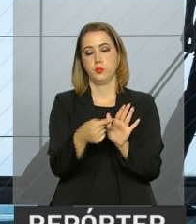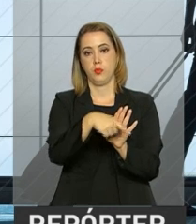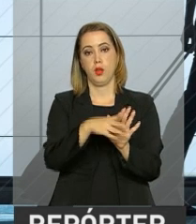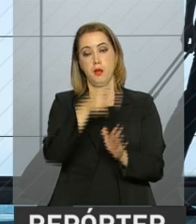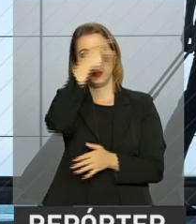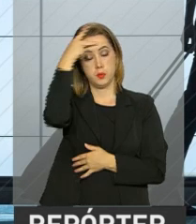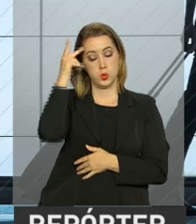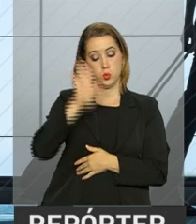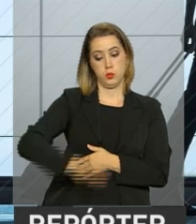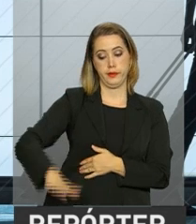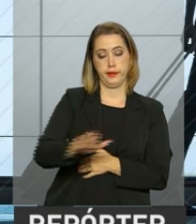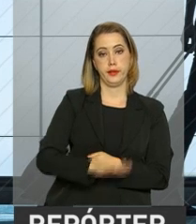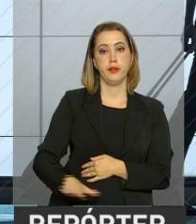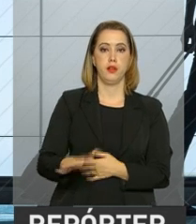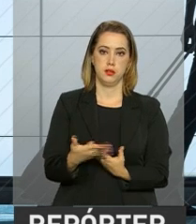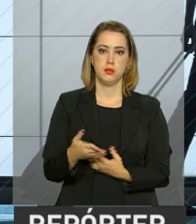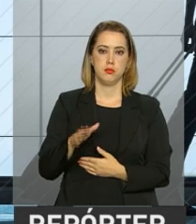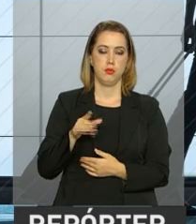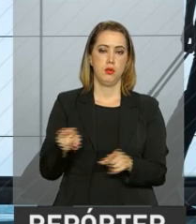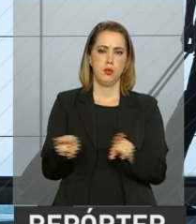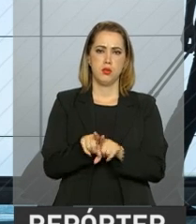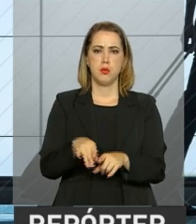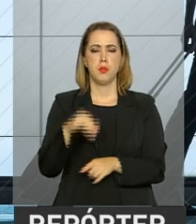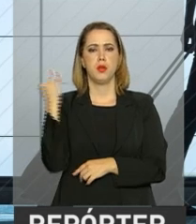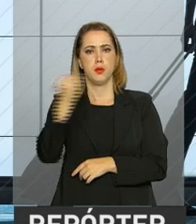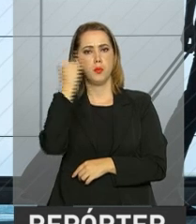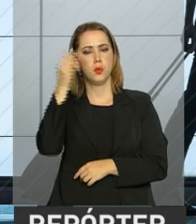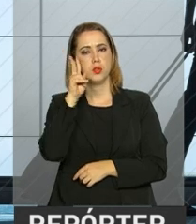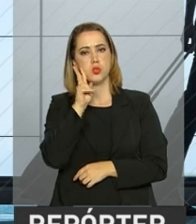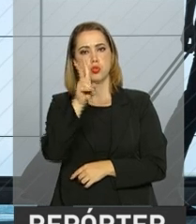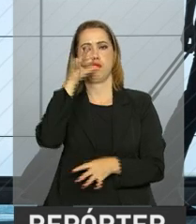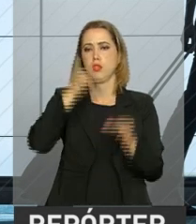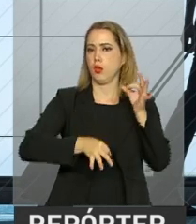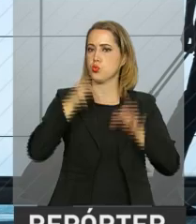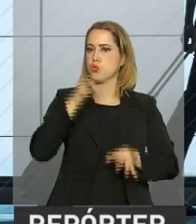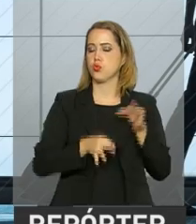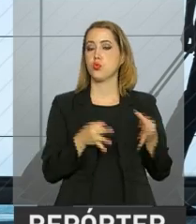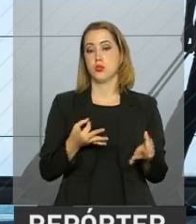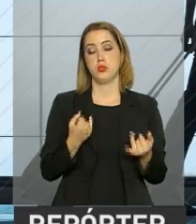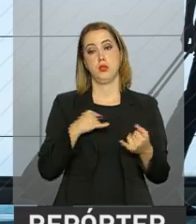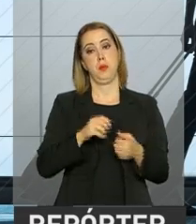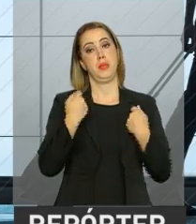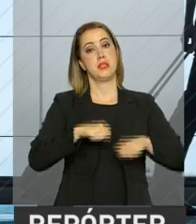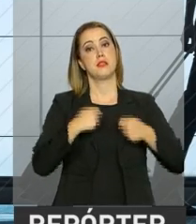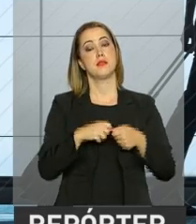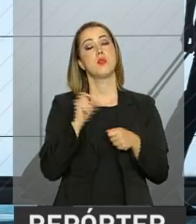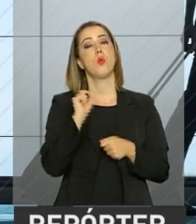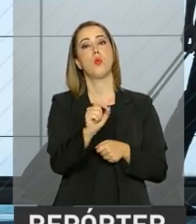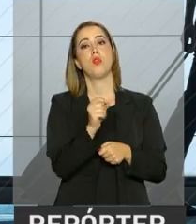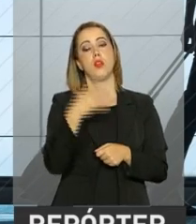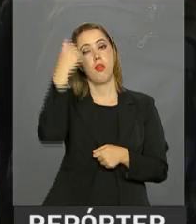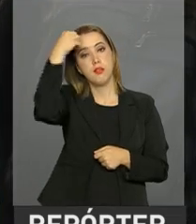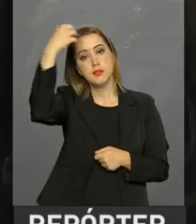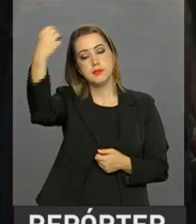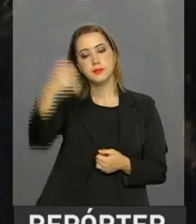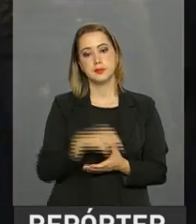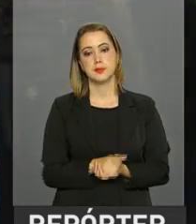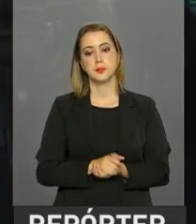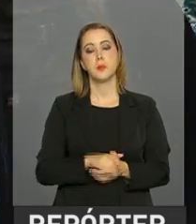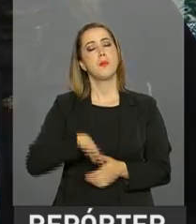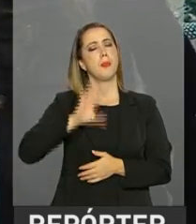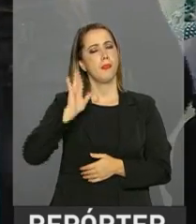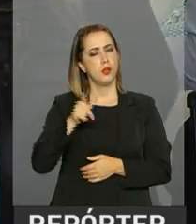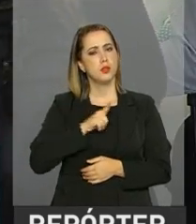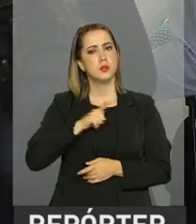com menores de idade é importante verificar no Juizado da Criança e Juventude O que é preciso para a autorização da viagem e já tem